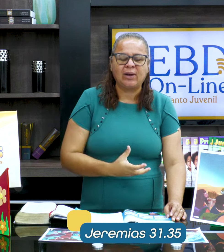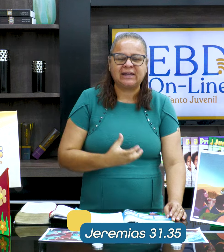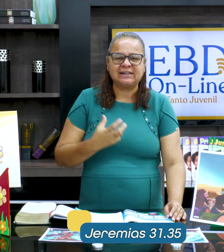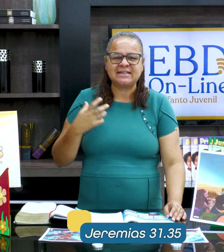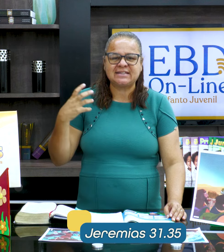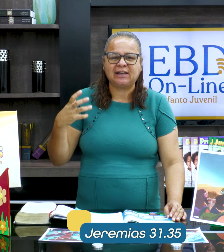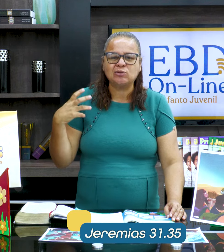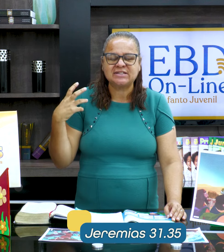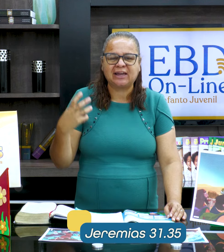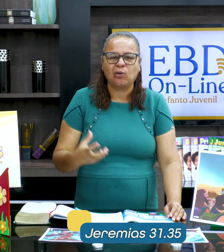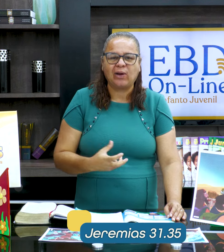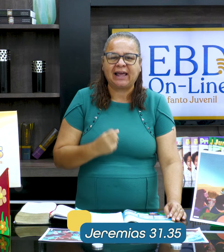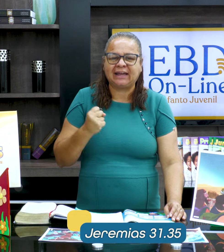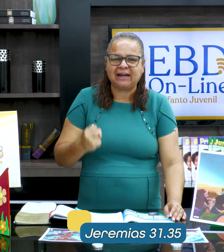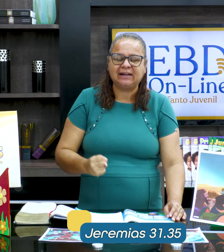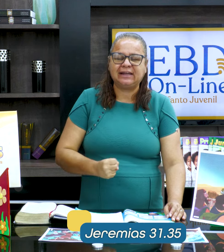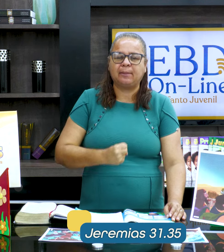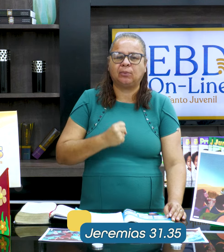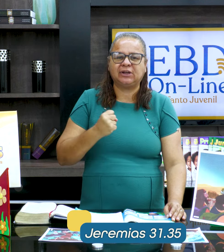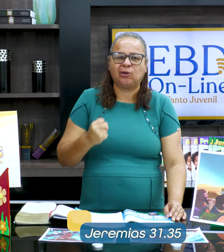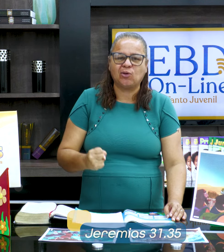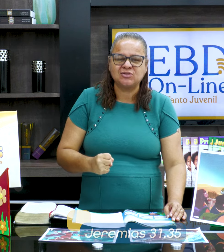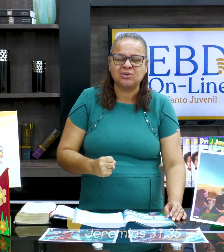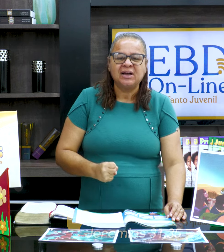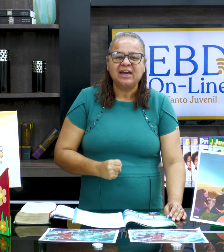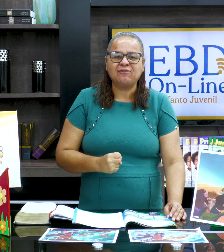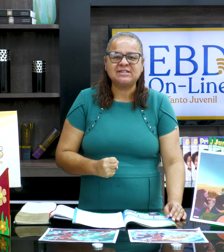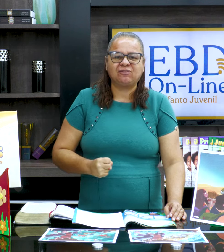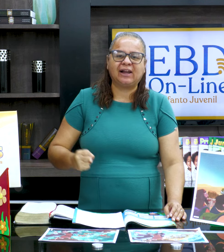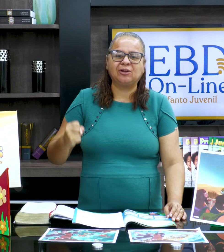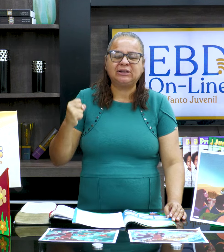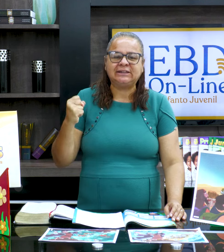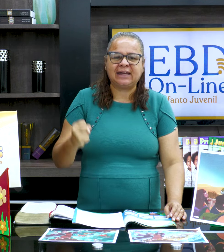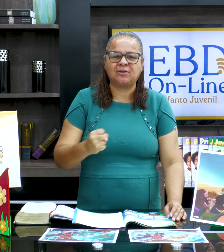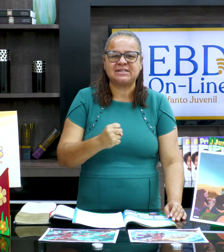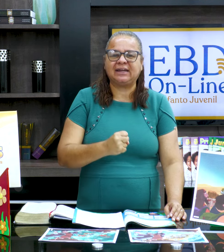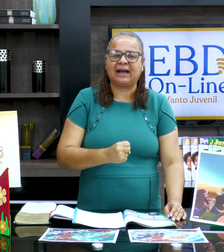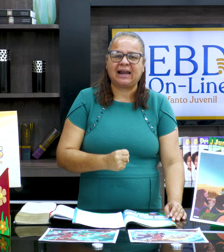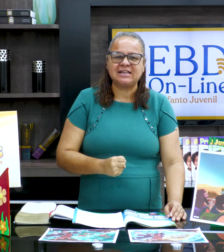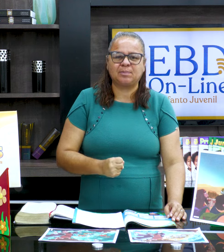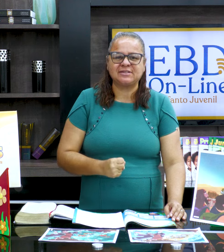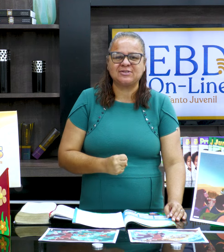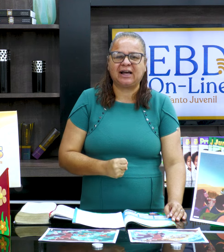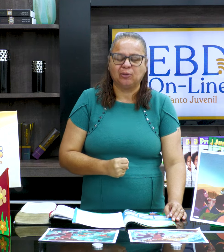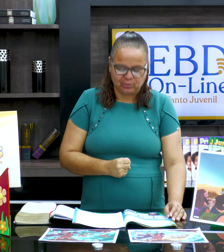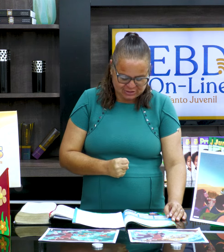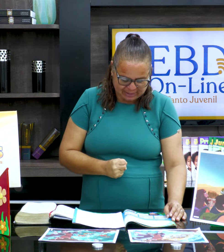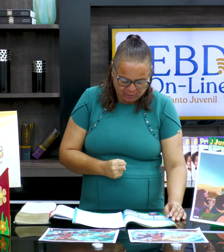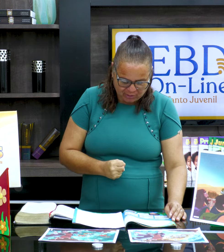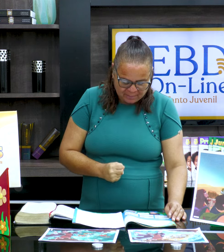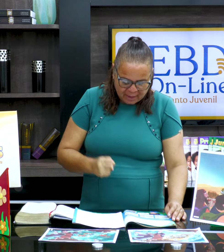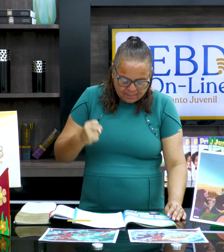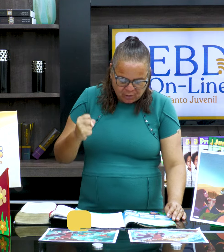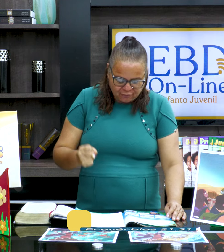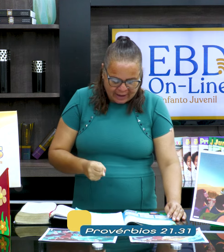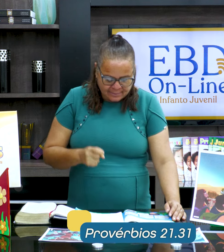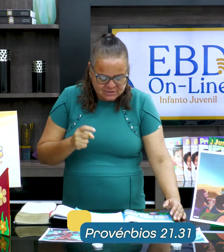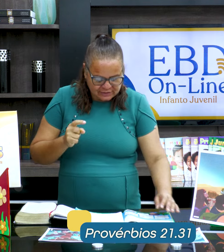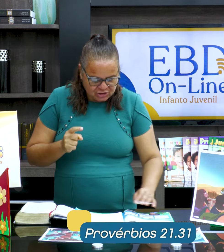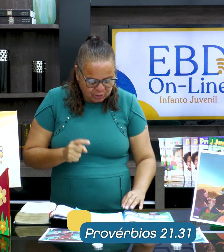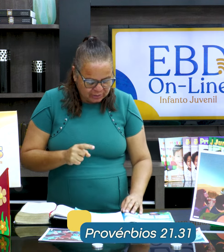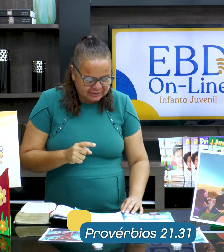Senhor engrandecendo o Senhor ele é grande Ele é poderoso e você falando de Deus aí na classe para seus alunos tá bom